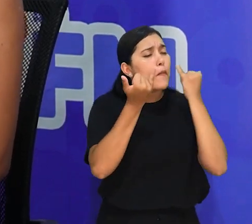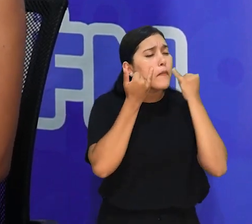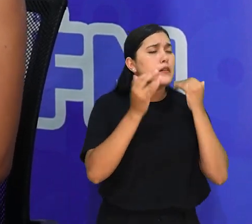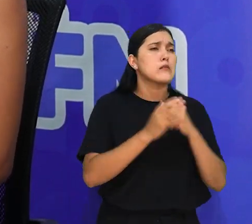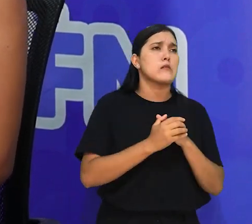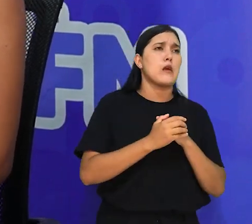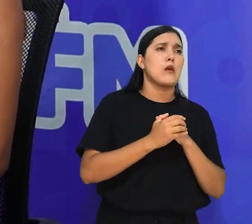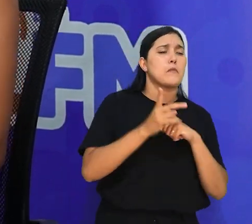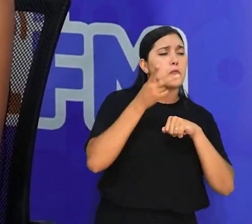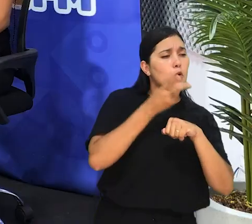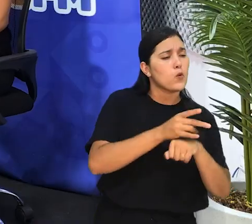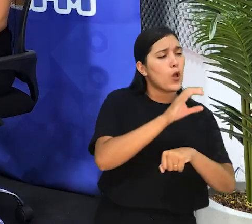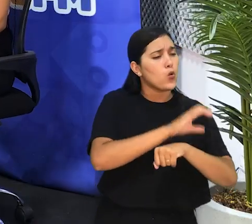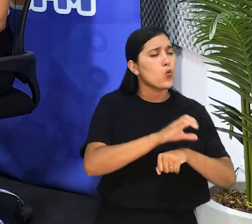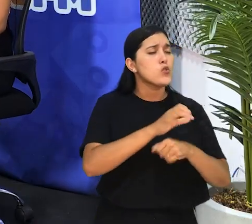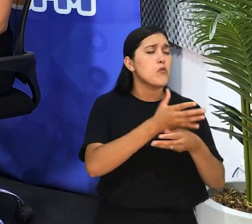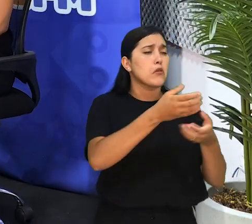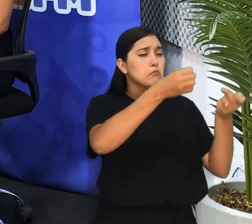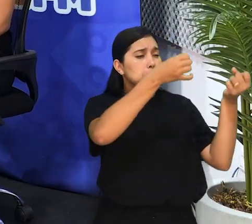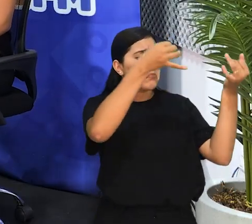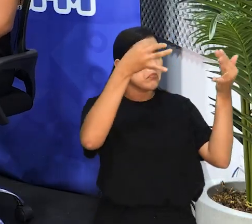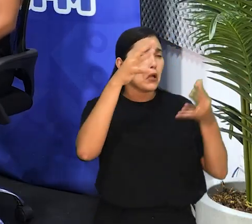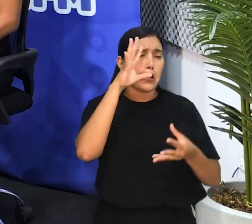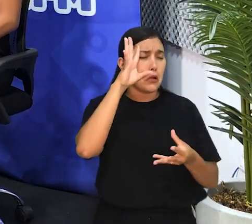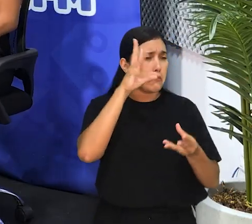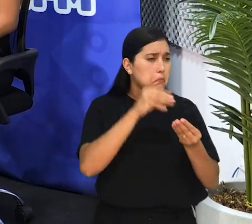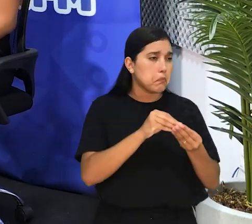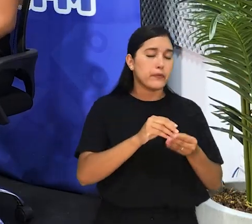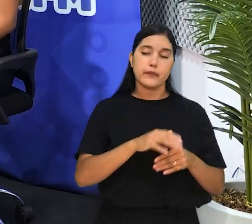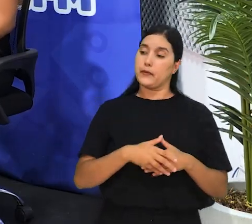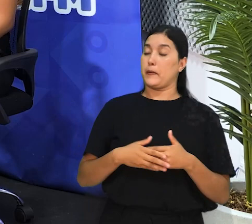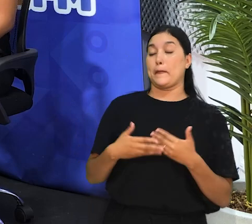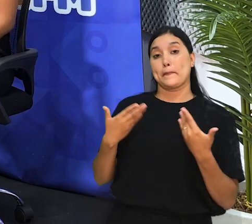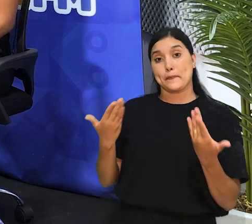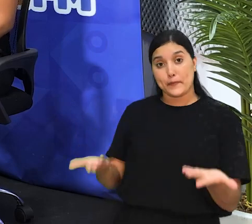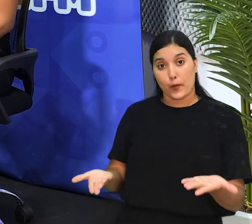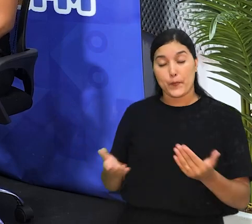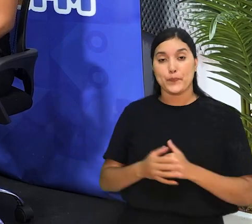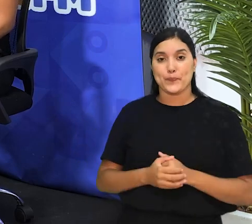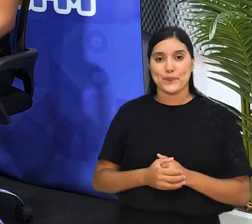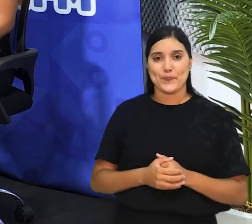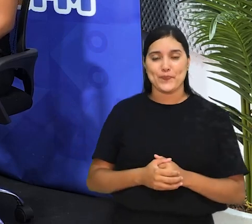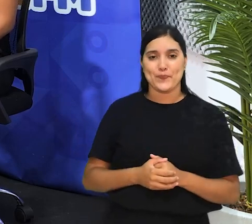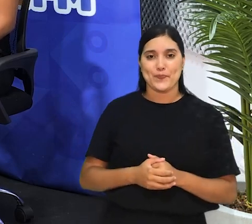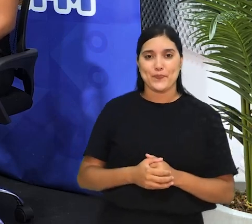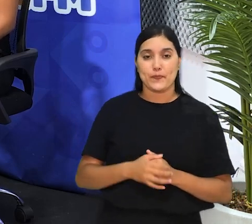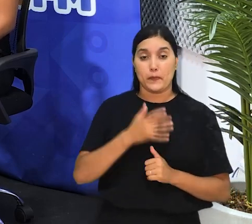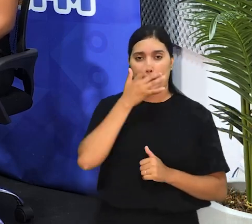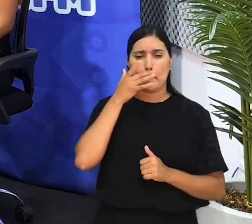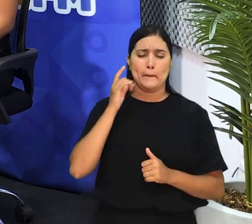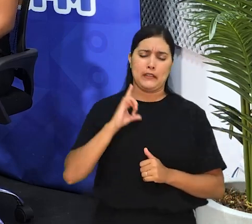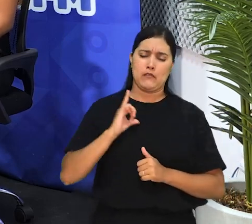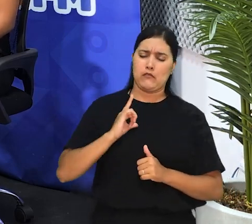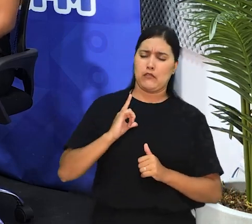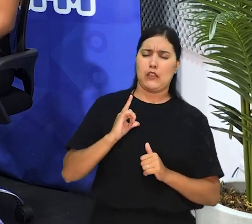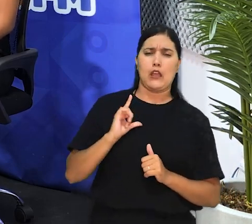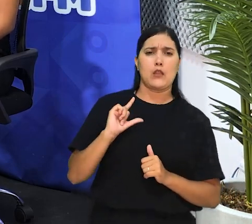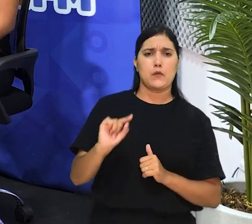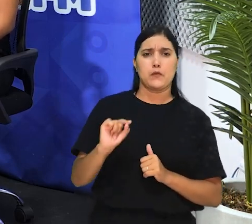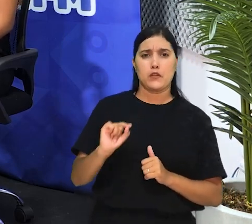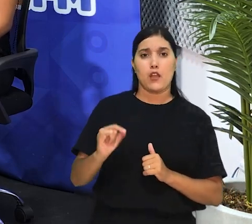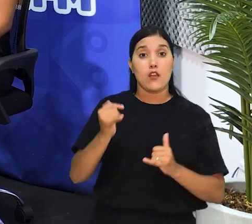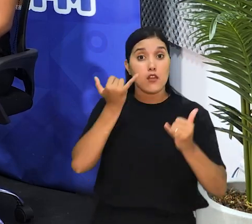informações ou procurar um curso. Eu gostaria que você frisasse um pouquinho para a gente. Olha, temos aí um leque, né,